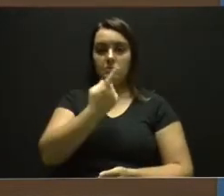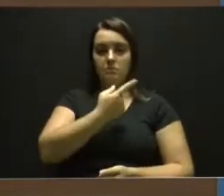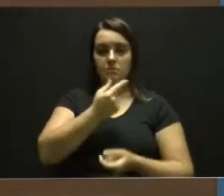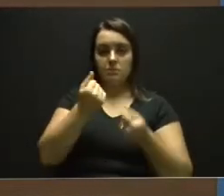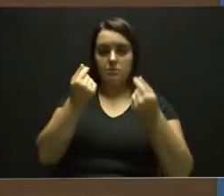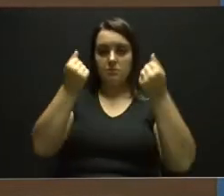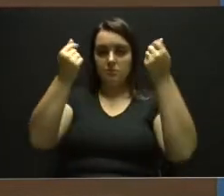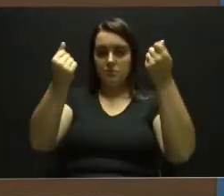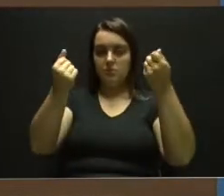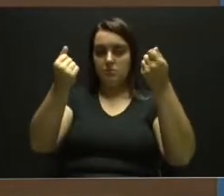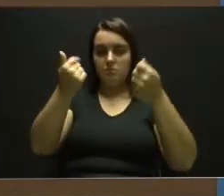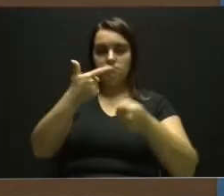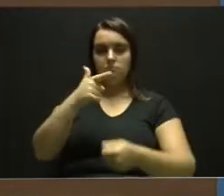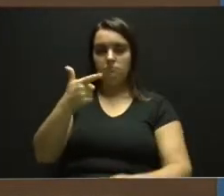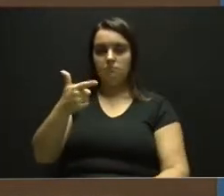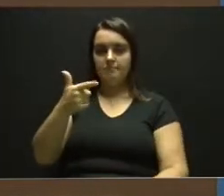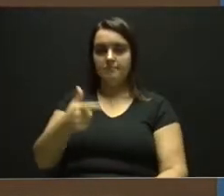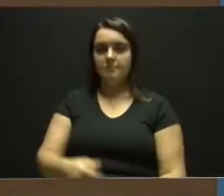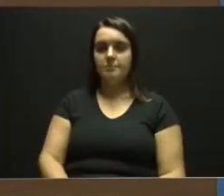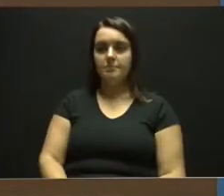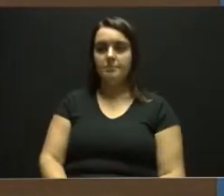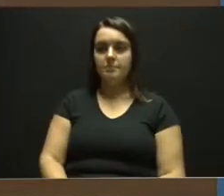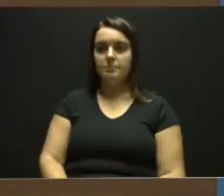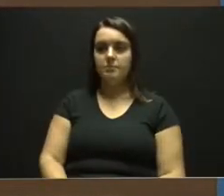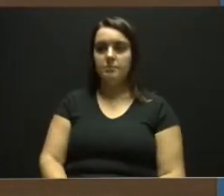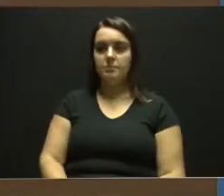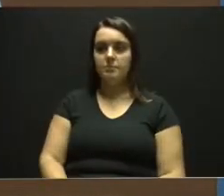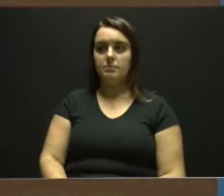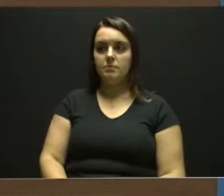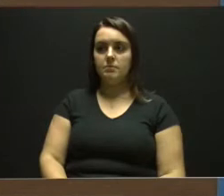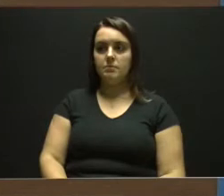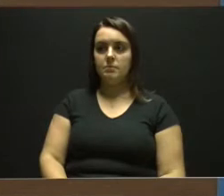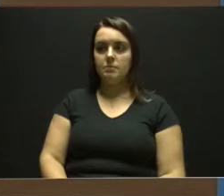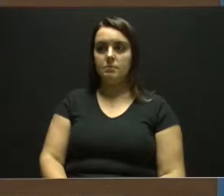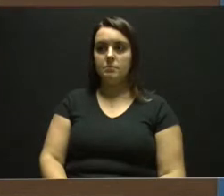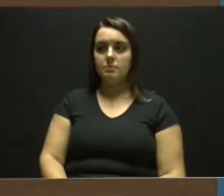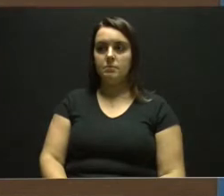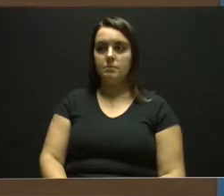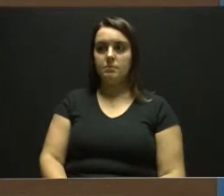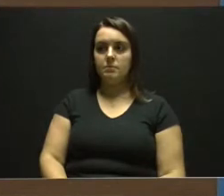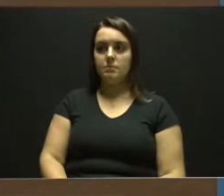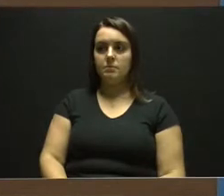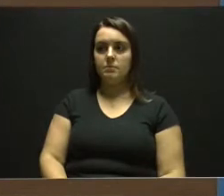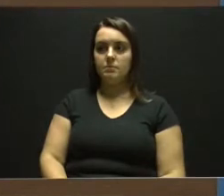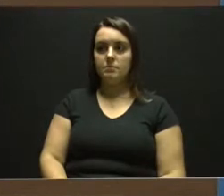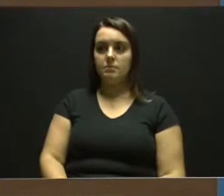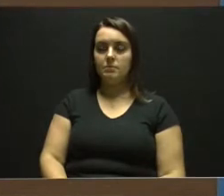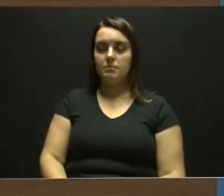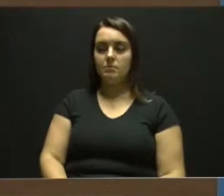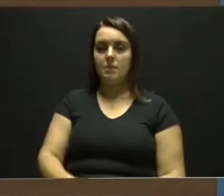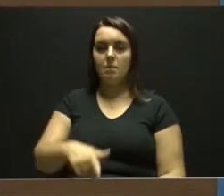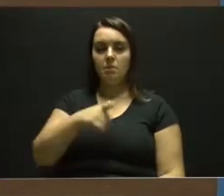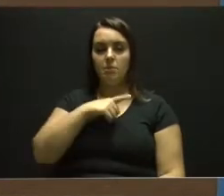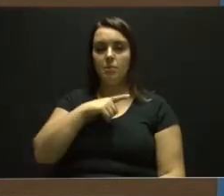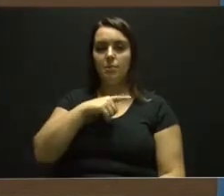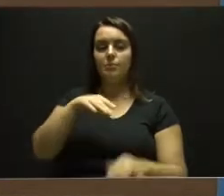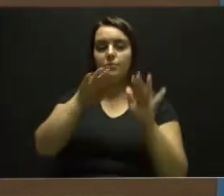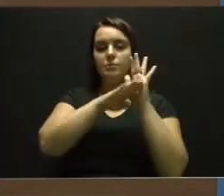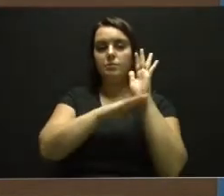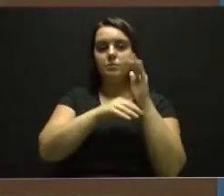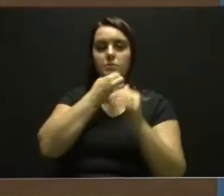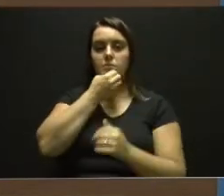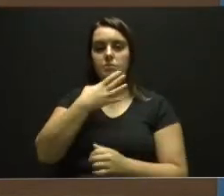não temo um poder aquisitivo é pra falar dão a ele deve ter um projeto bom não temo